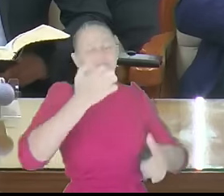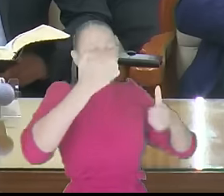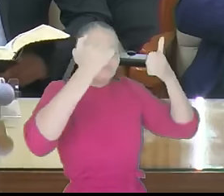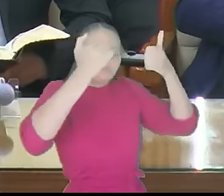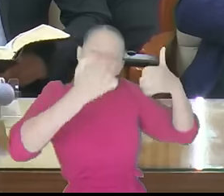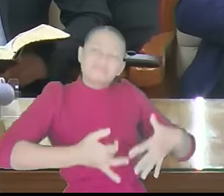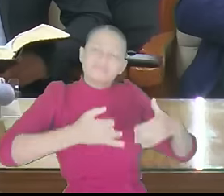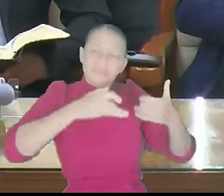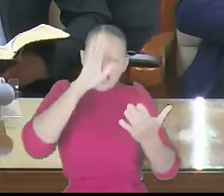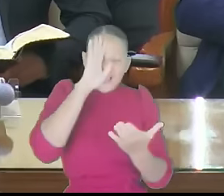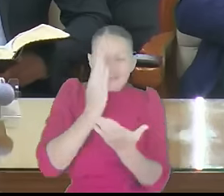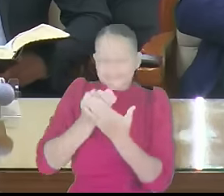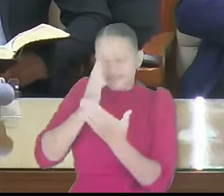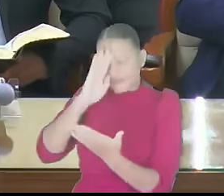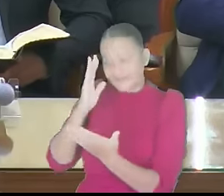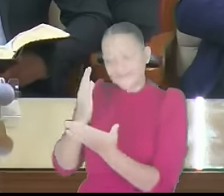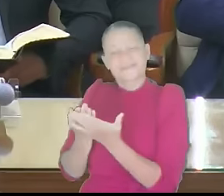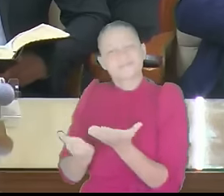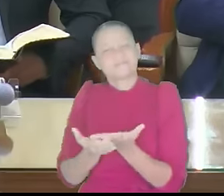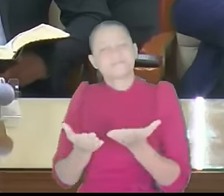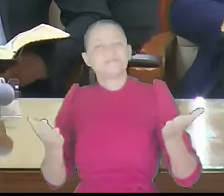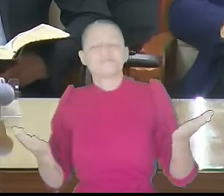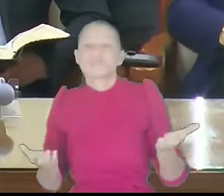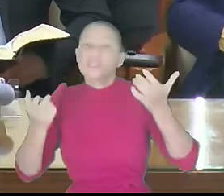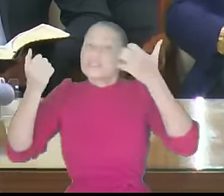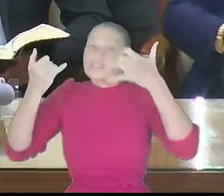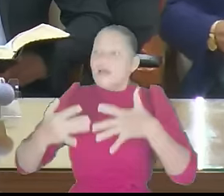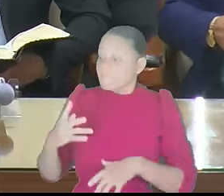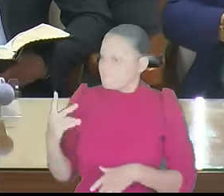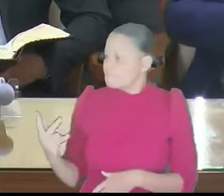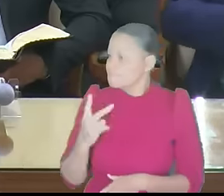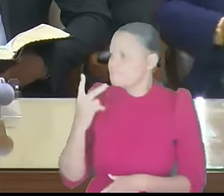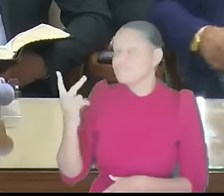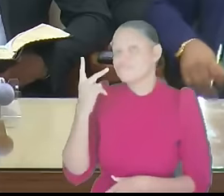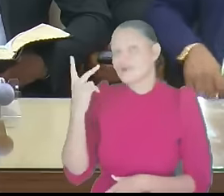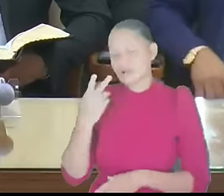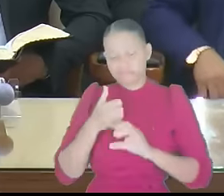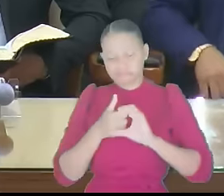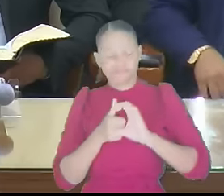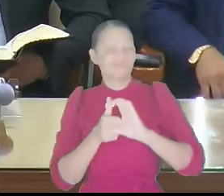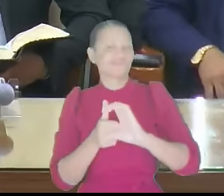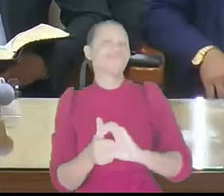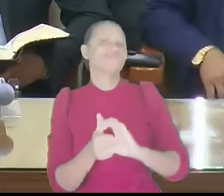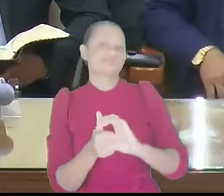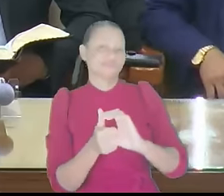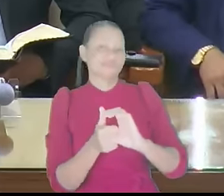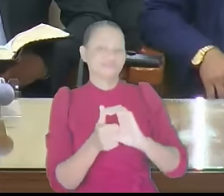sua crença, para falar dos seus valores cristãos.